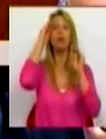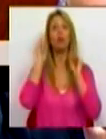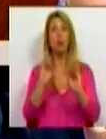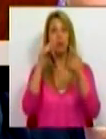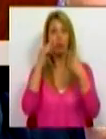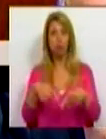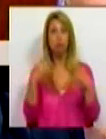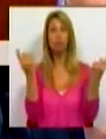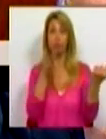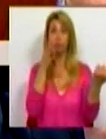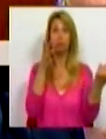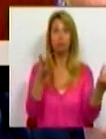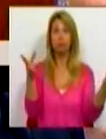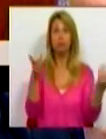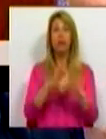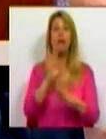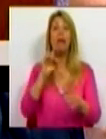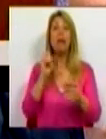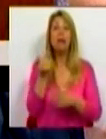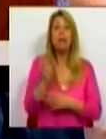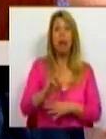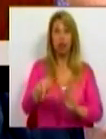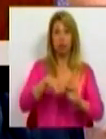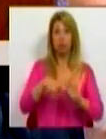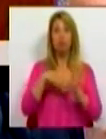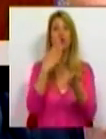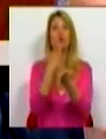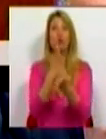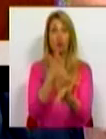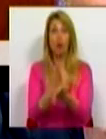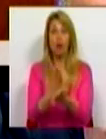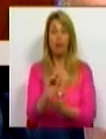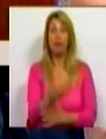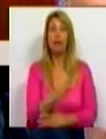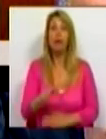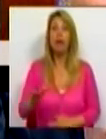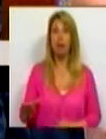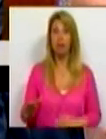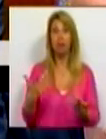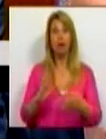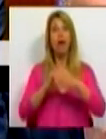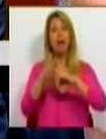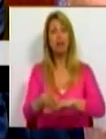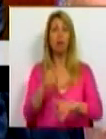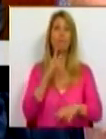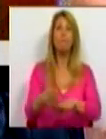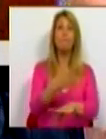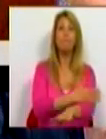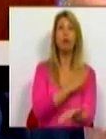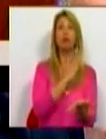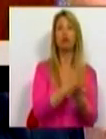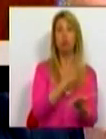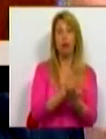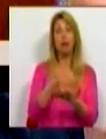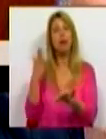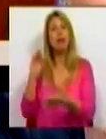revelou que a taxa de sucesso ou de insucesso escolar das crianças que acederam ao pré-escolar e das crianças que